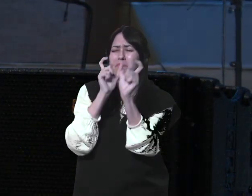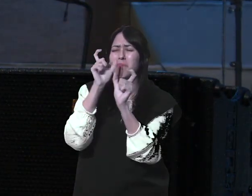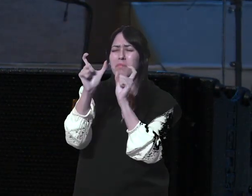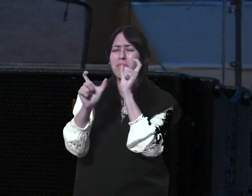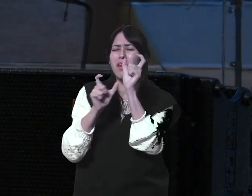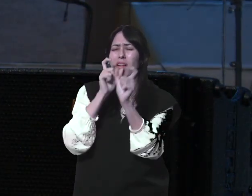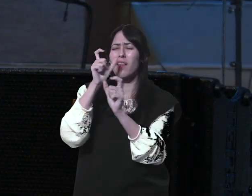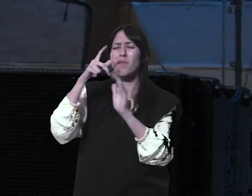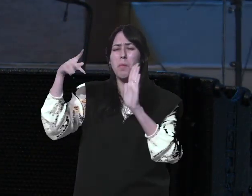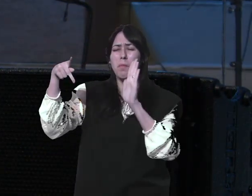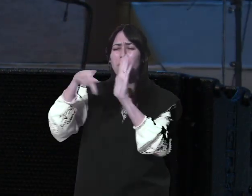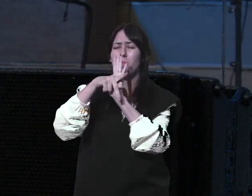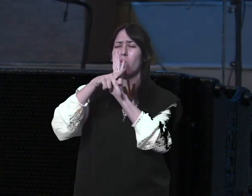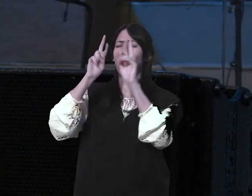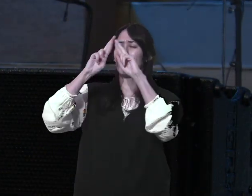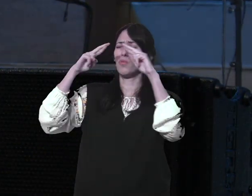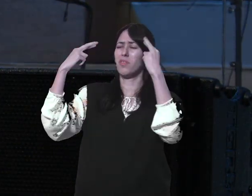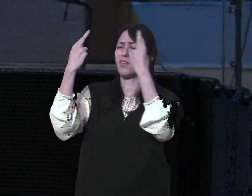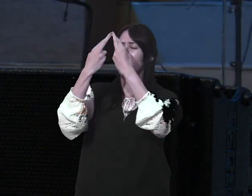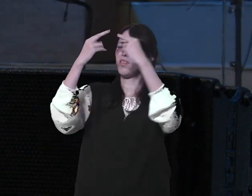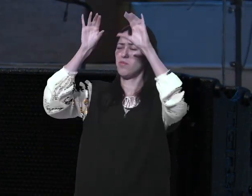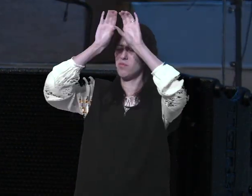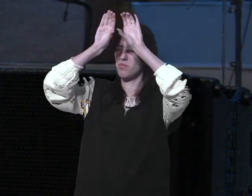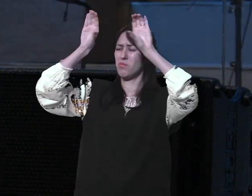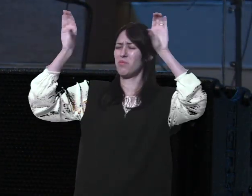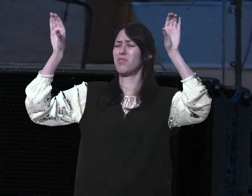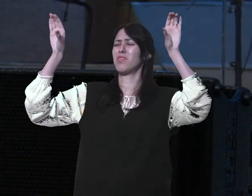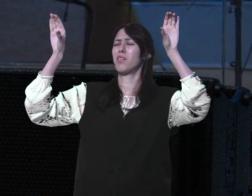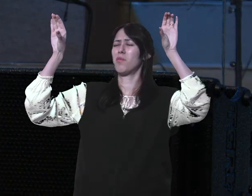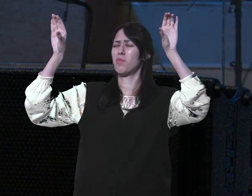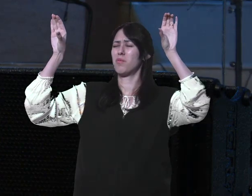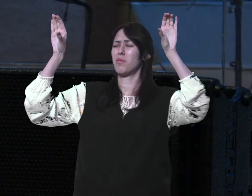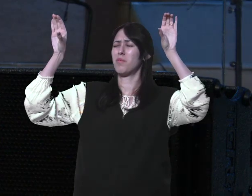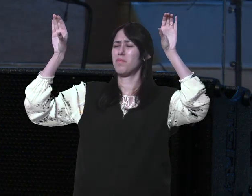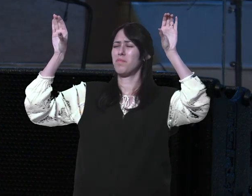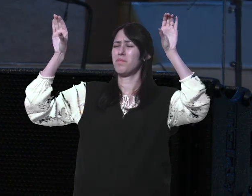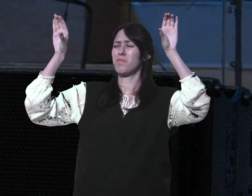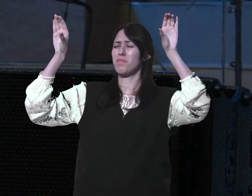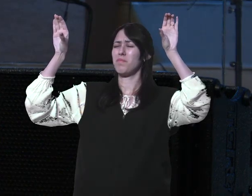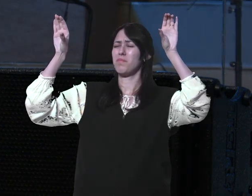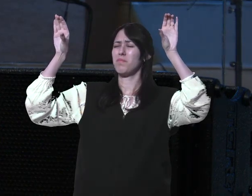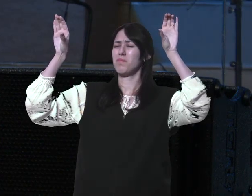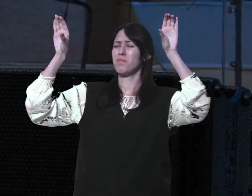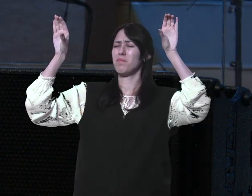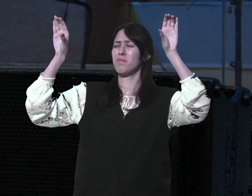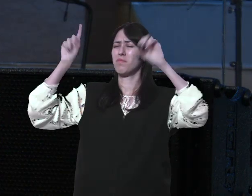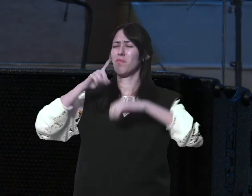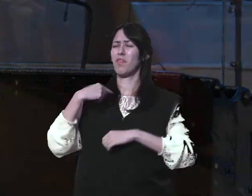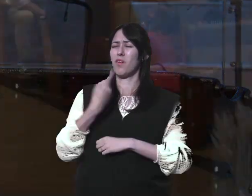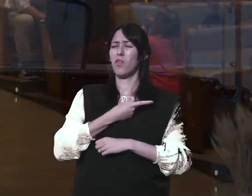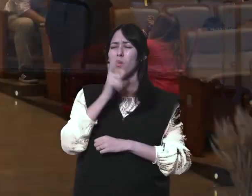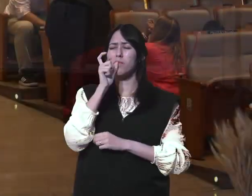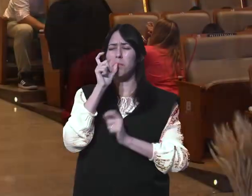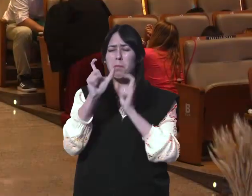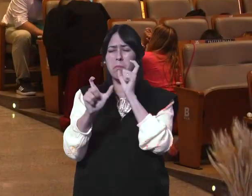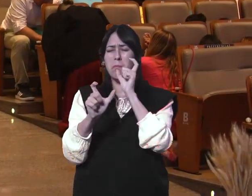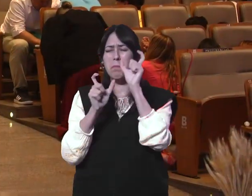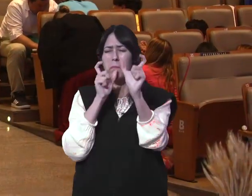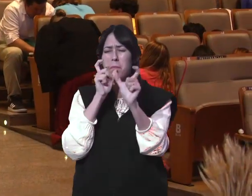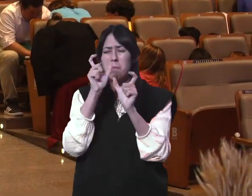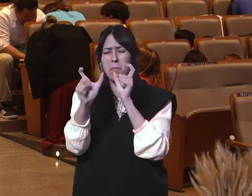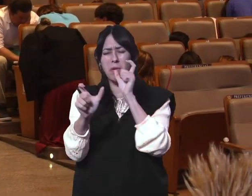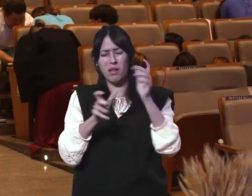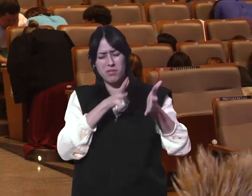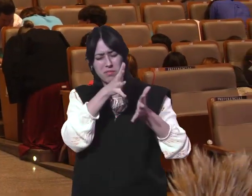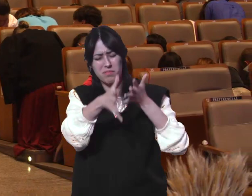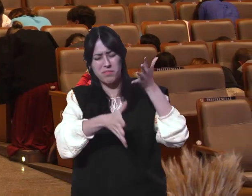vem direto do reino dos céus, Pai. E que toda palavra que saia da nossa boca